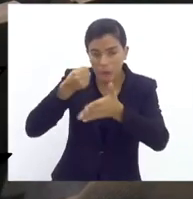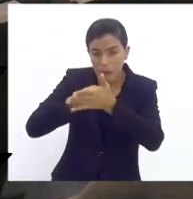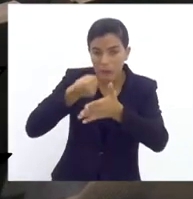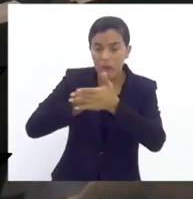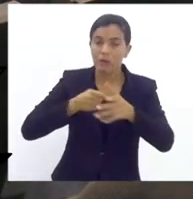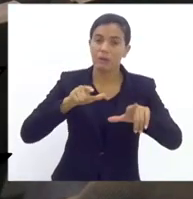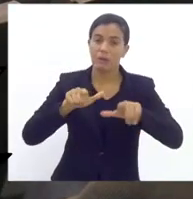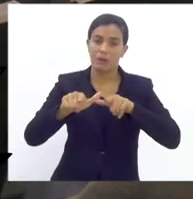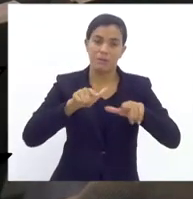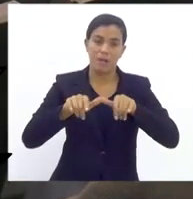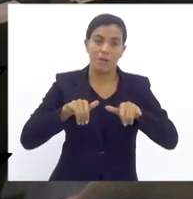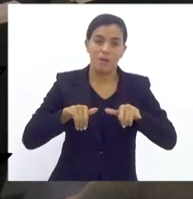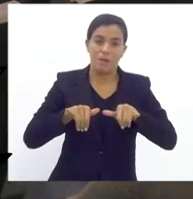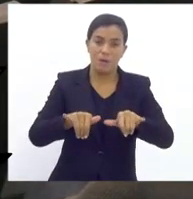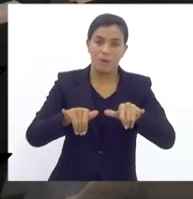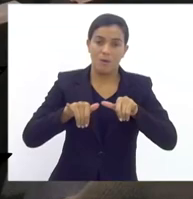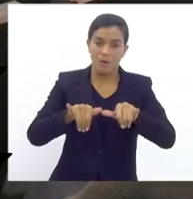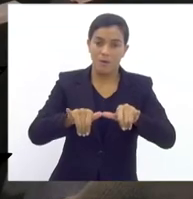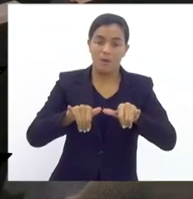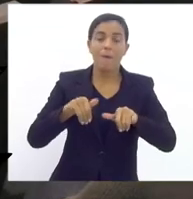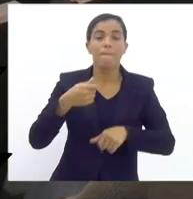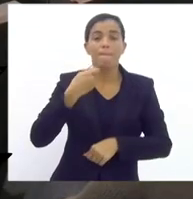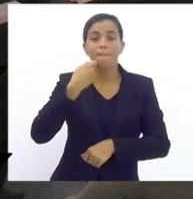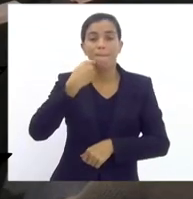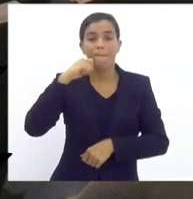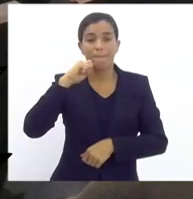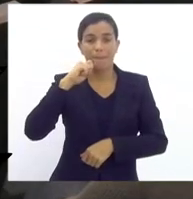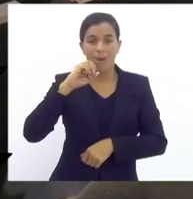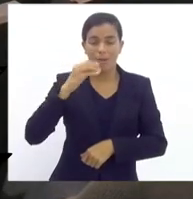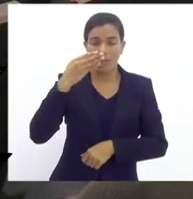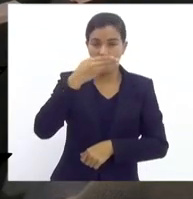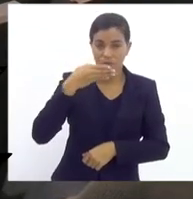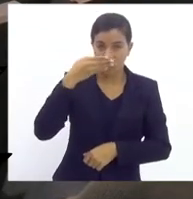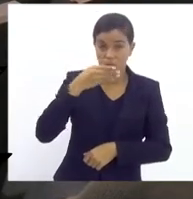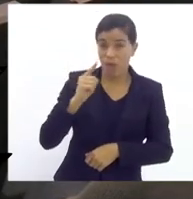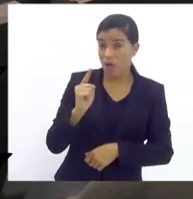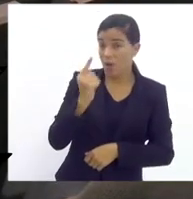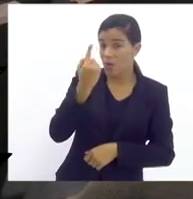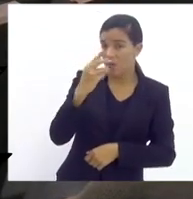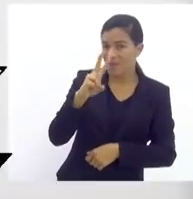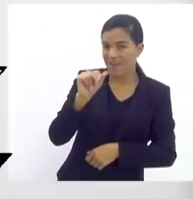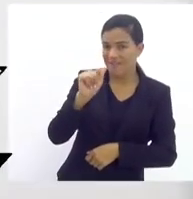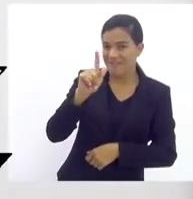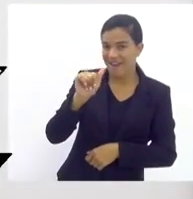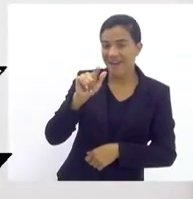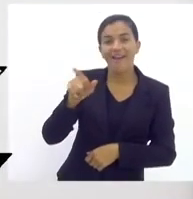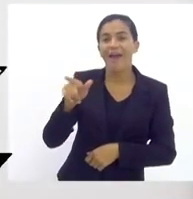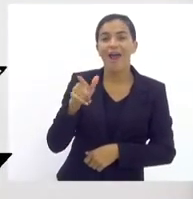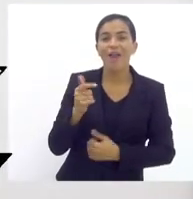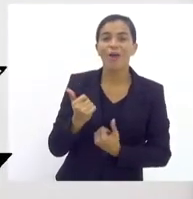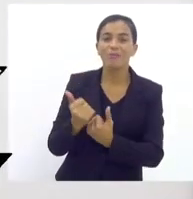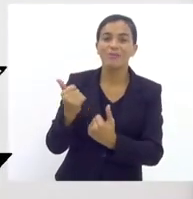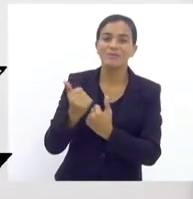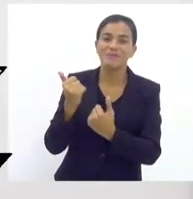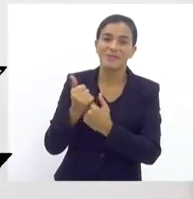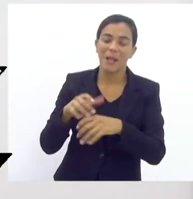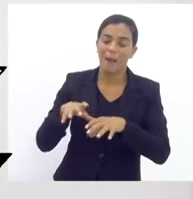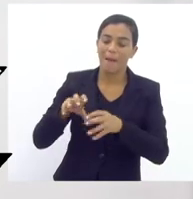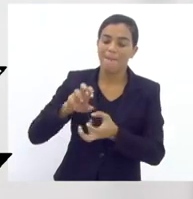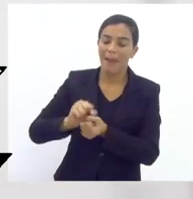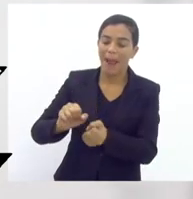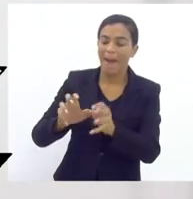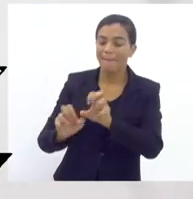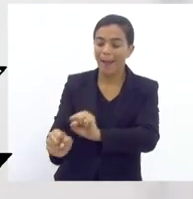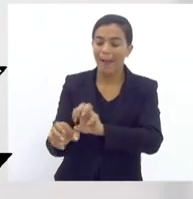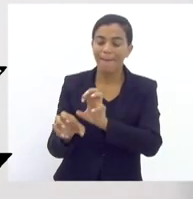no supermercado Pão de Açúcar e a única vaga que tinha para ele era como auxiliar de padeiro não que isso